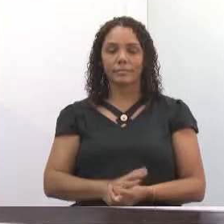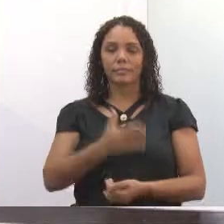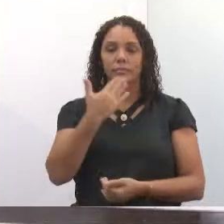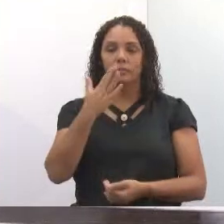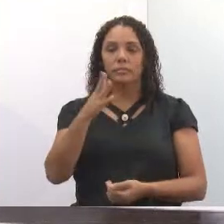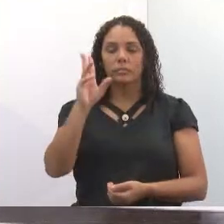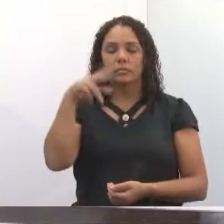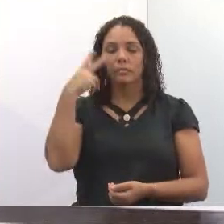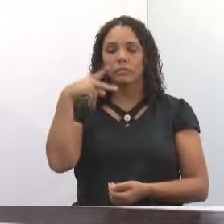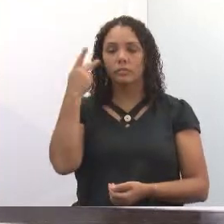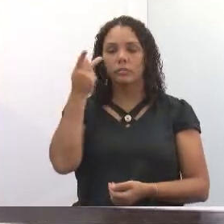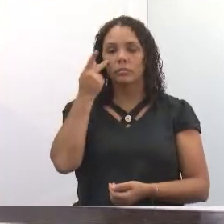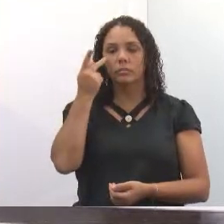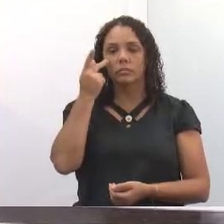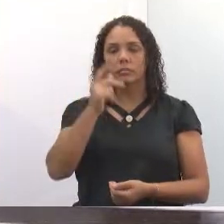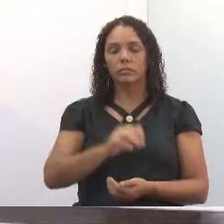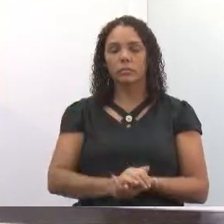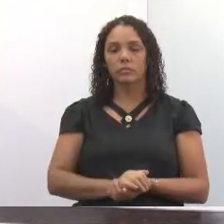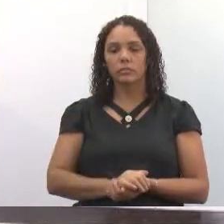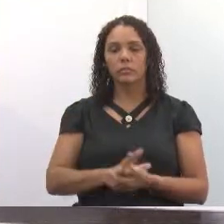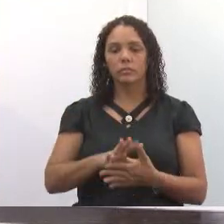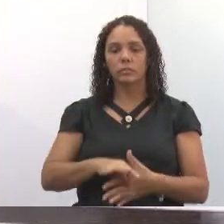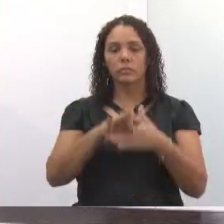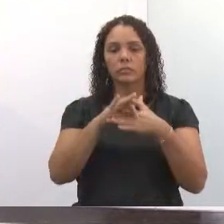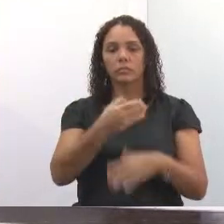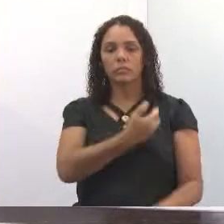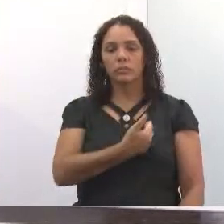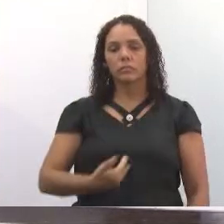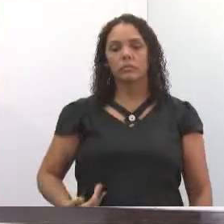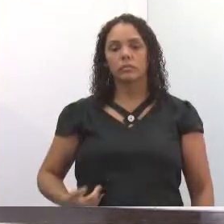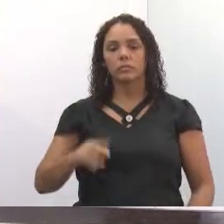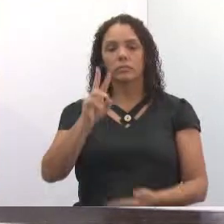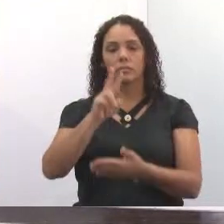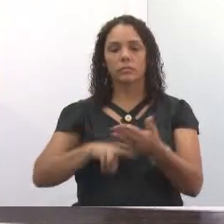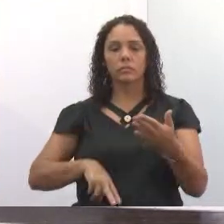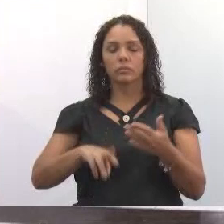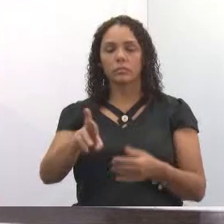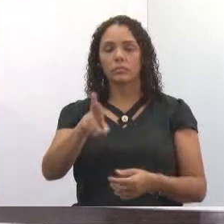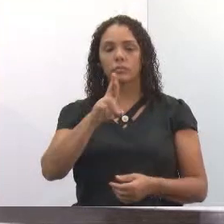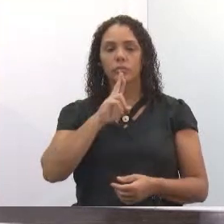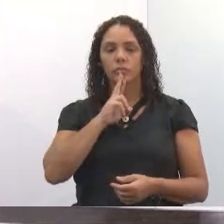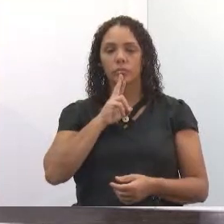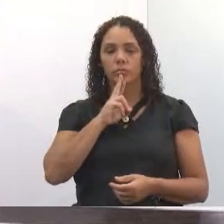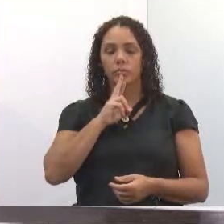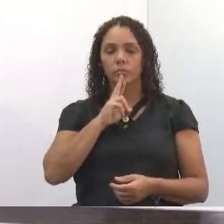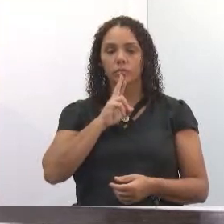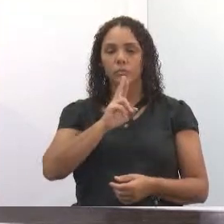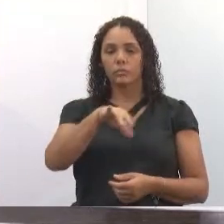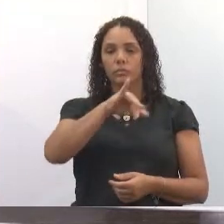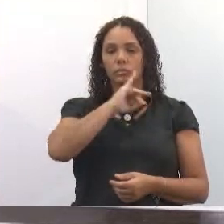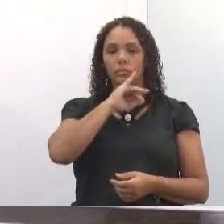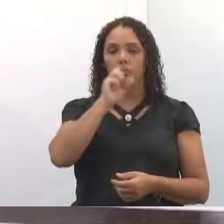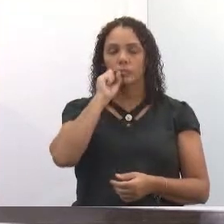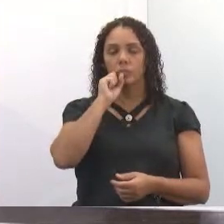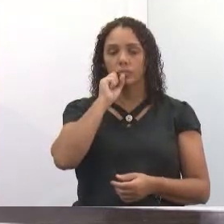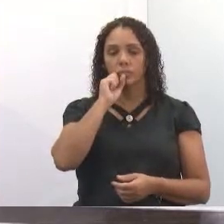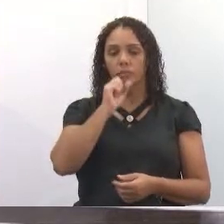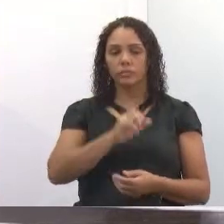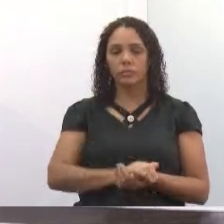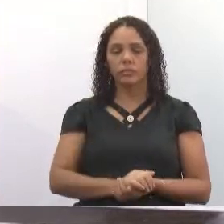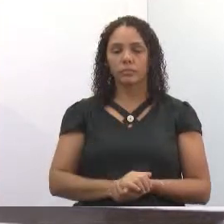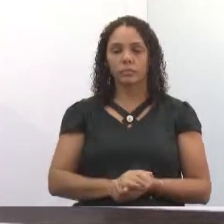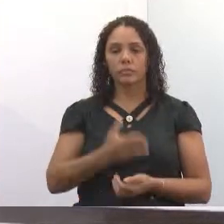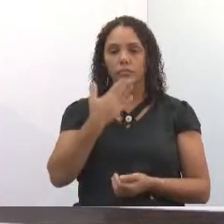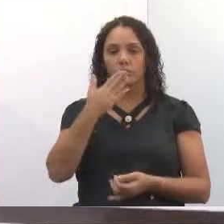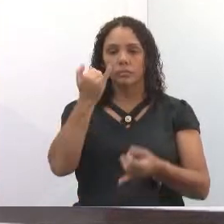Solicito ao vereador Paulinho dos Condutores, líder do governo, que faça a leitura das respostas apresentadas pelo Executivo aos pedidos